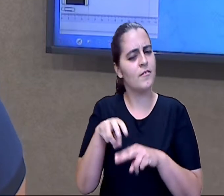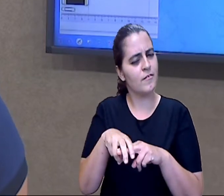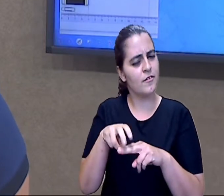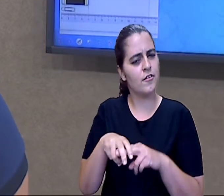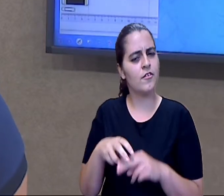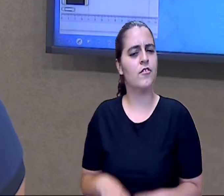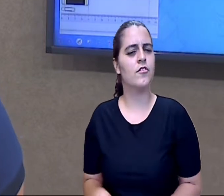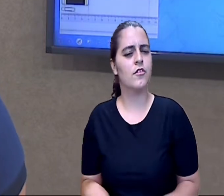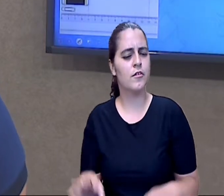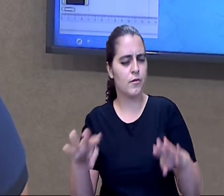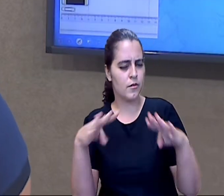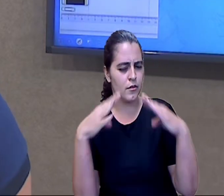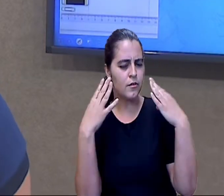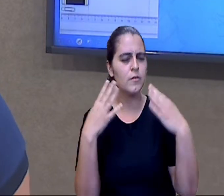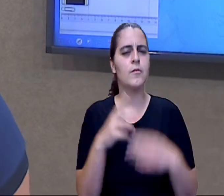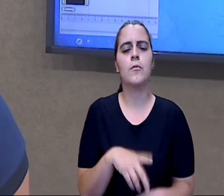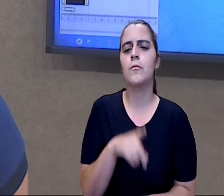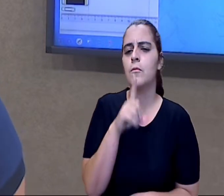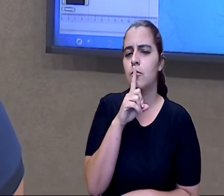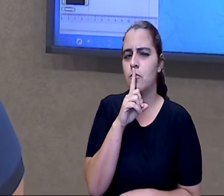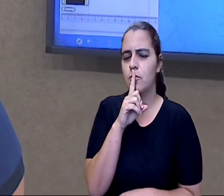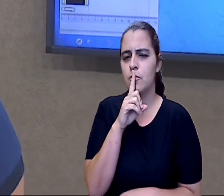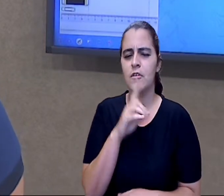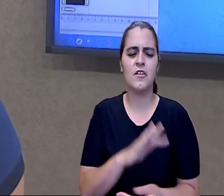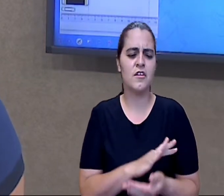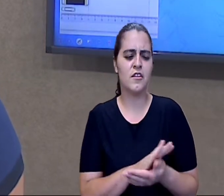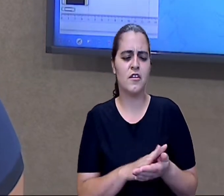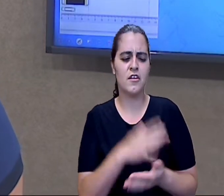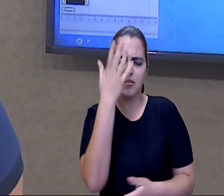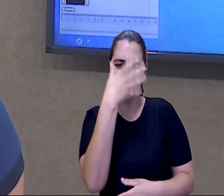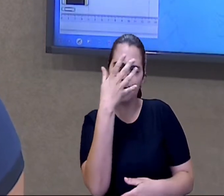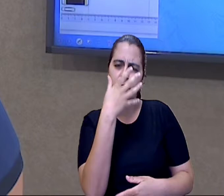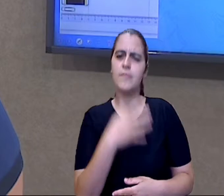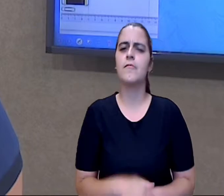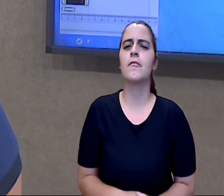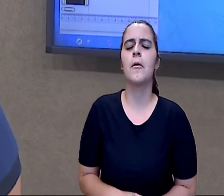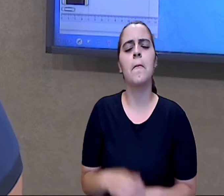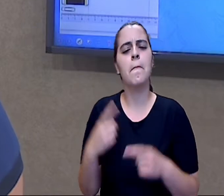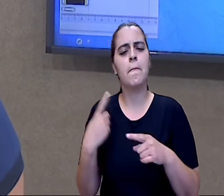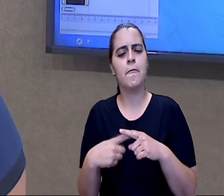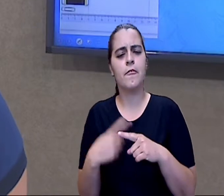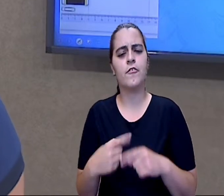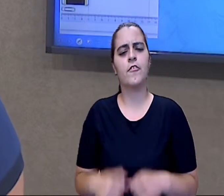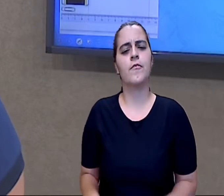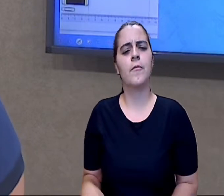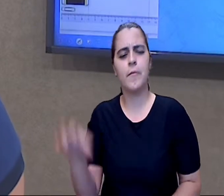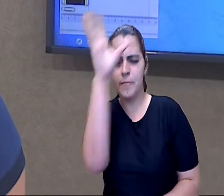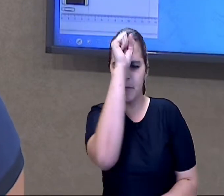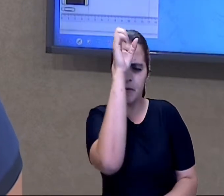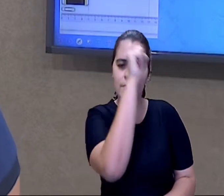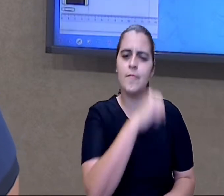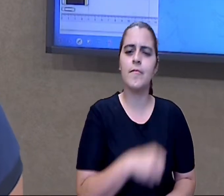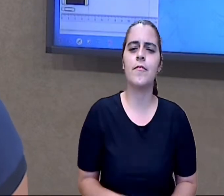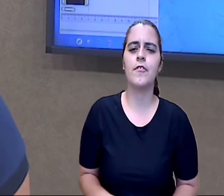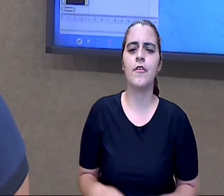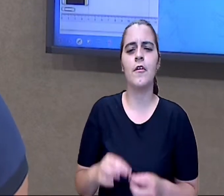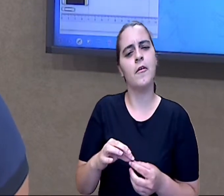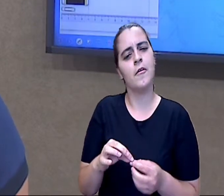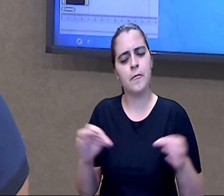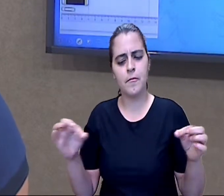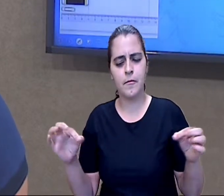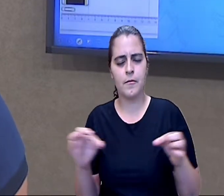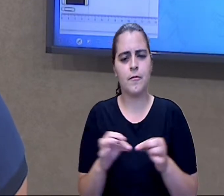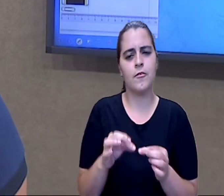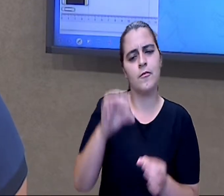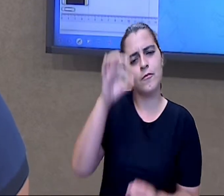sente aí, quietinho, não deixe nada chamar a sua atenção, porque nós vamos aprender hoje sobre medidas